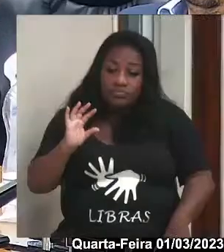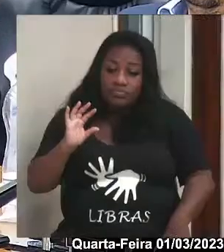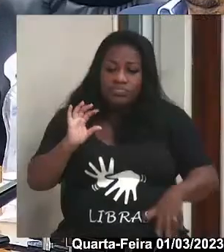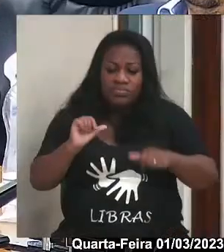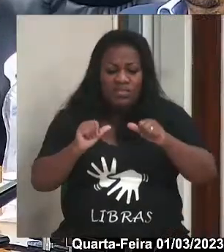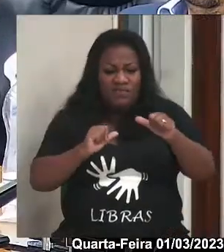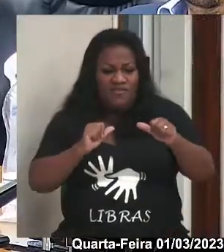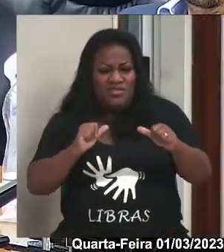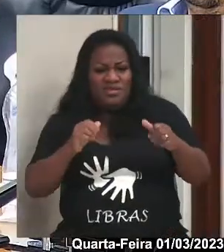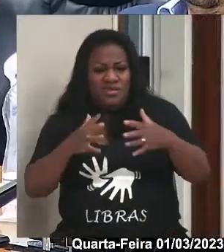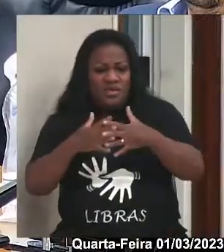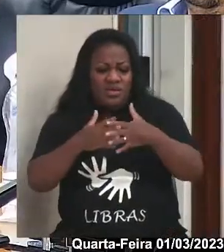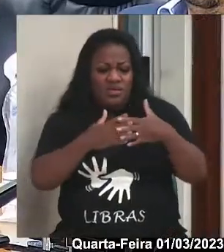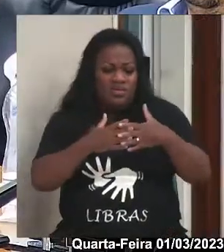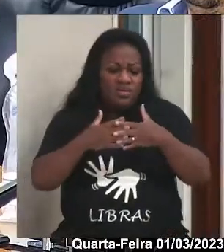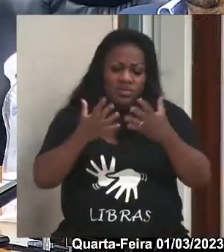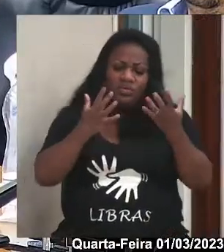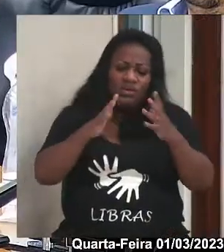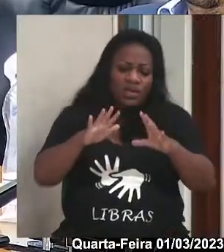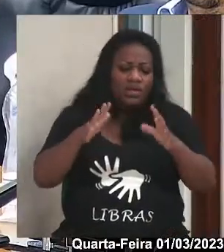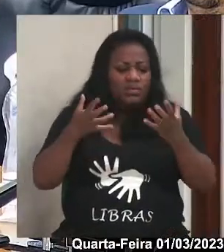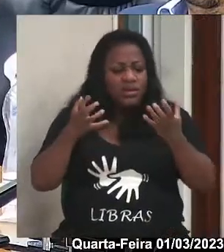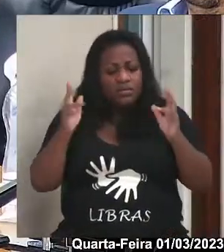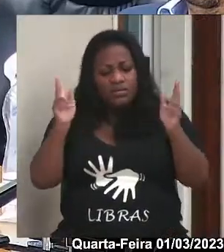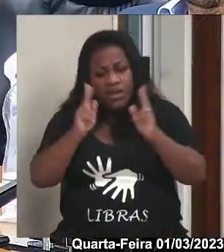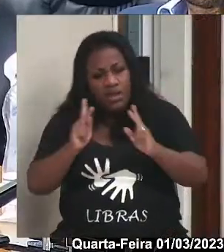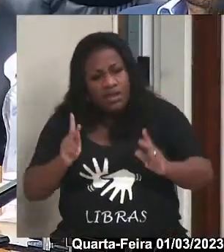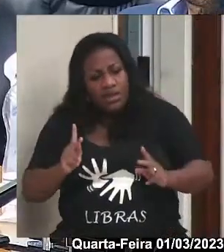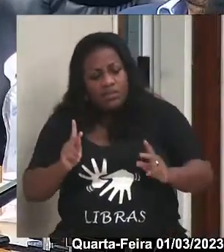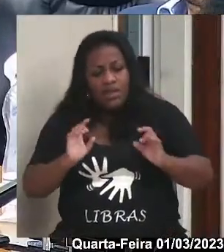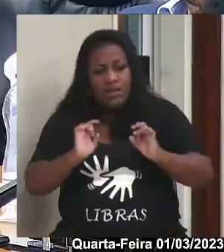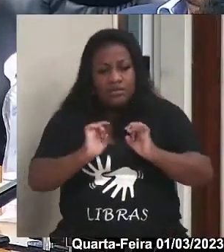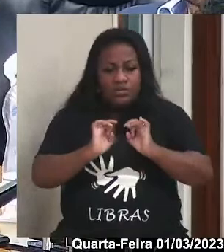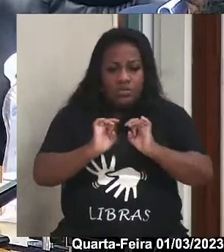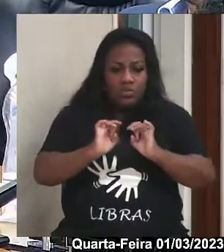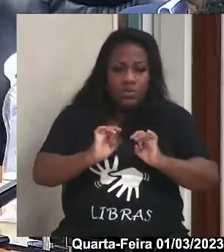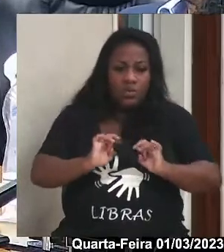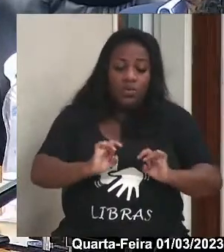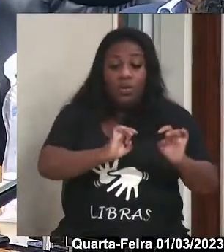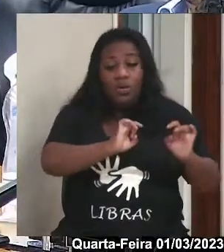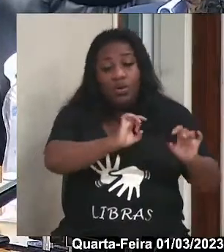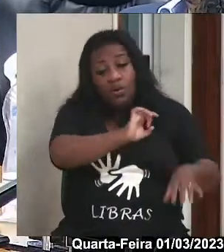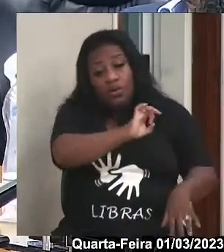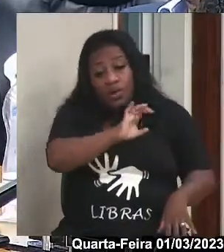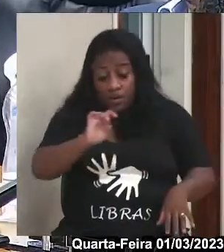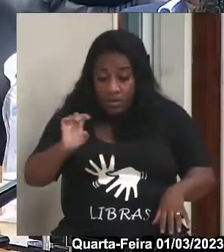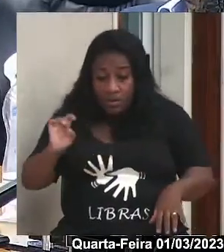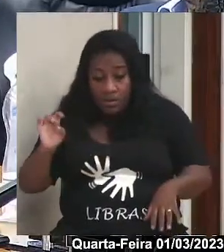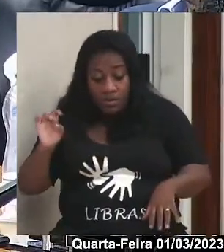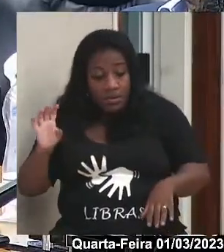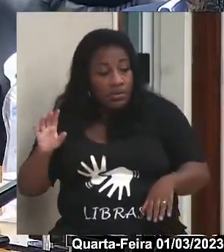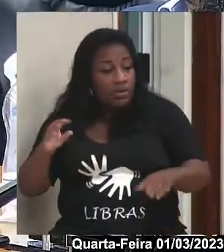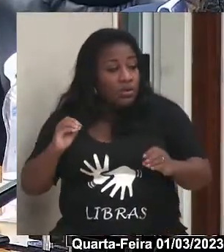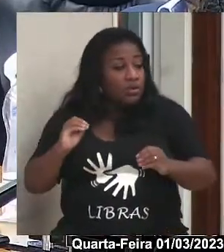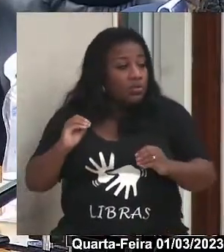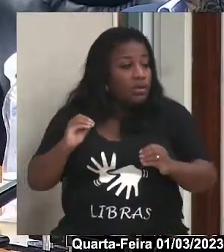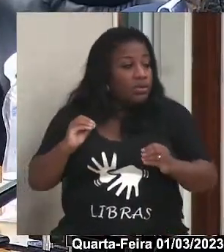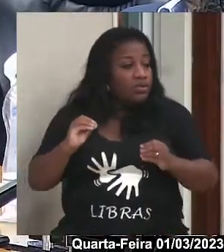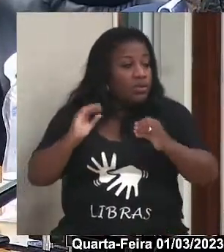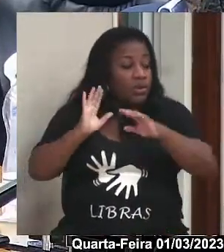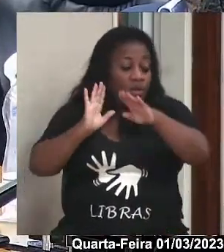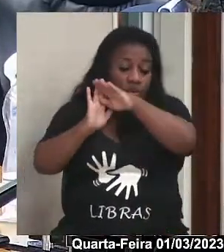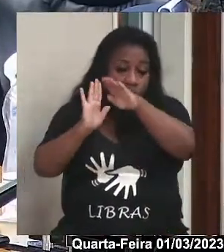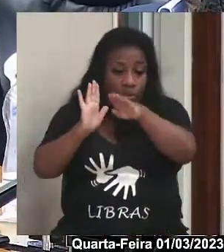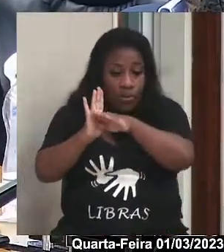tentar ultrapassar um amigo. Eu acho que o amigo... quando ele coloca um projeto e eu voto aqui, é porque eu concordo